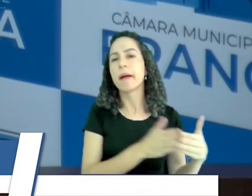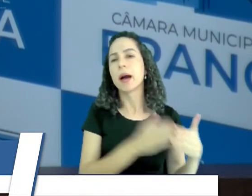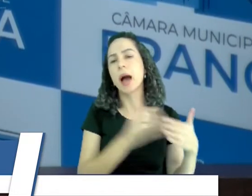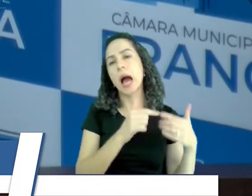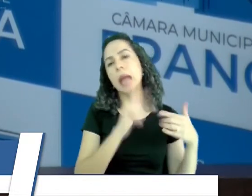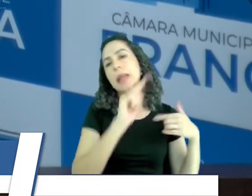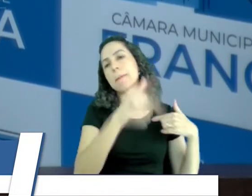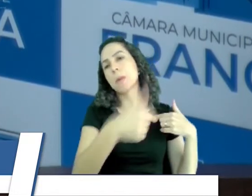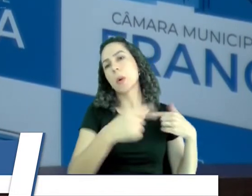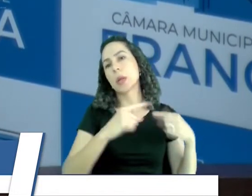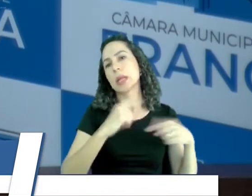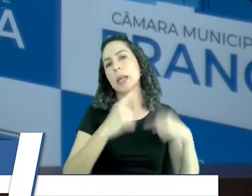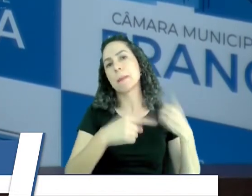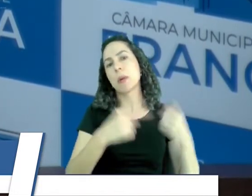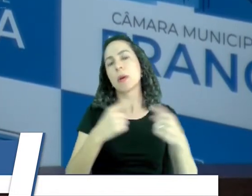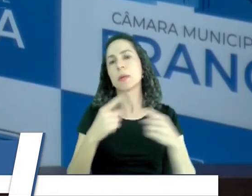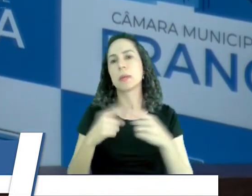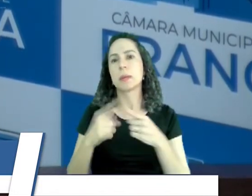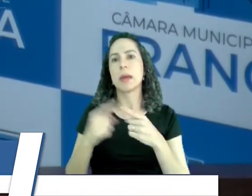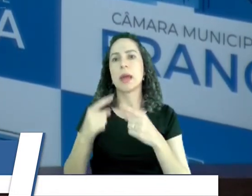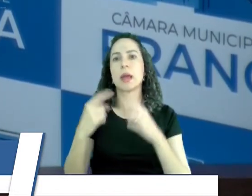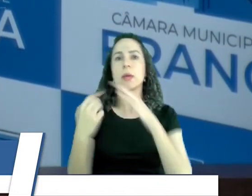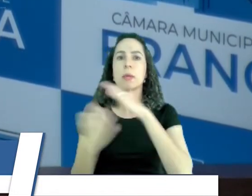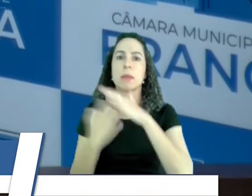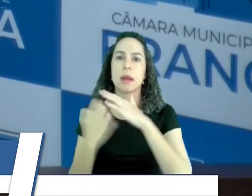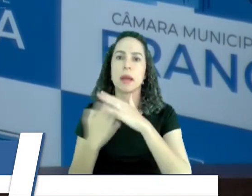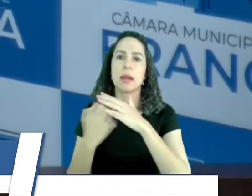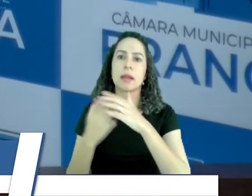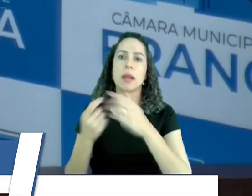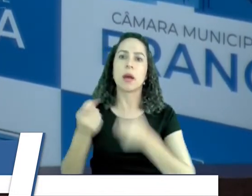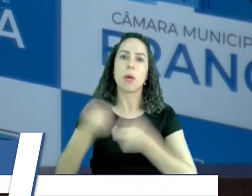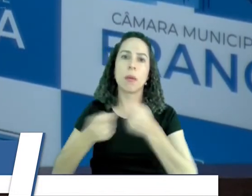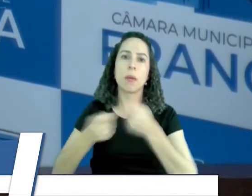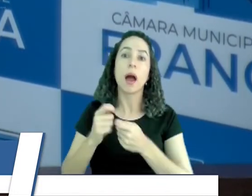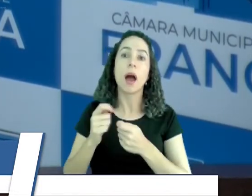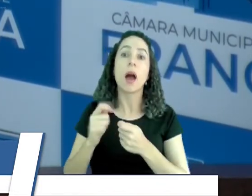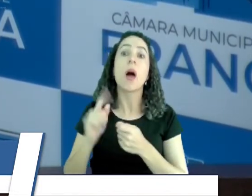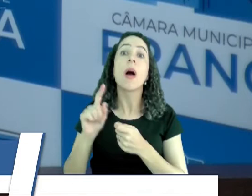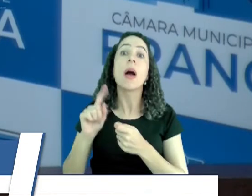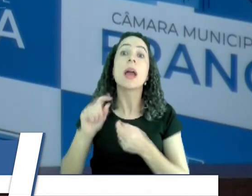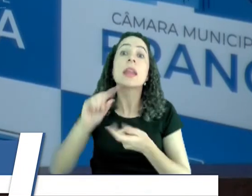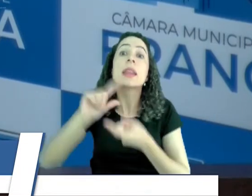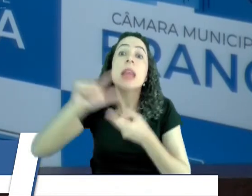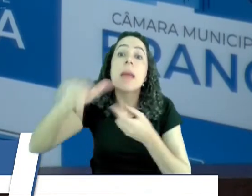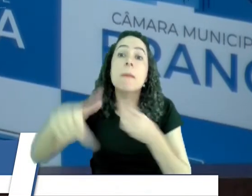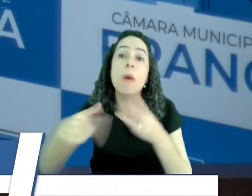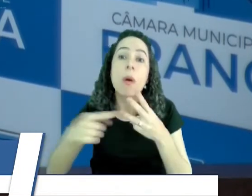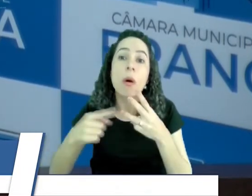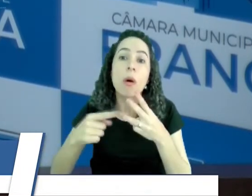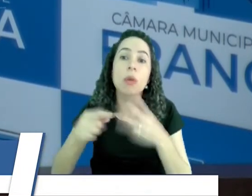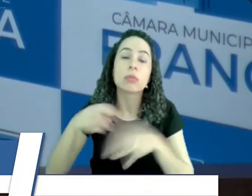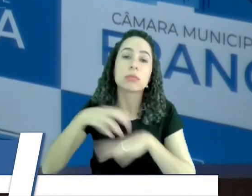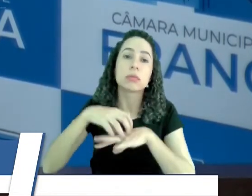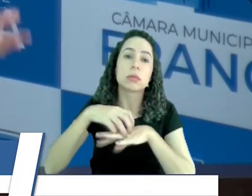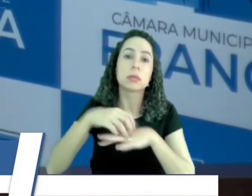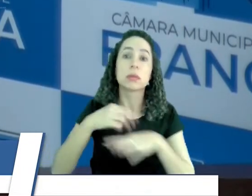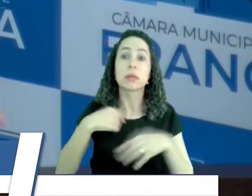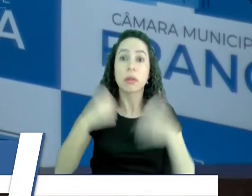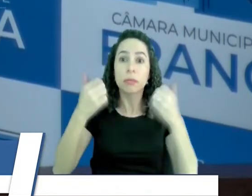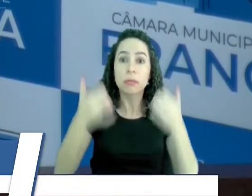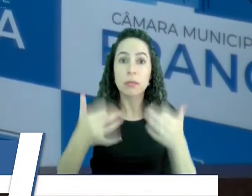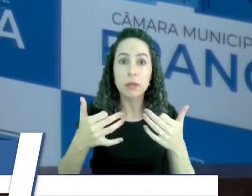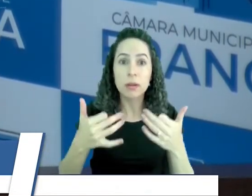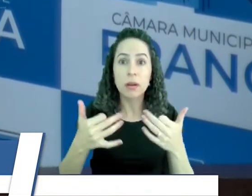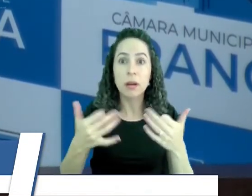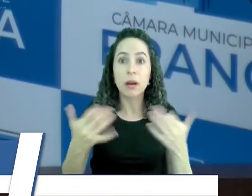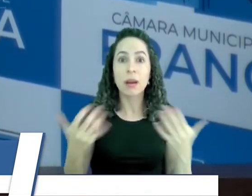é indústria, comércio e turismo, não sei o quê, e turismo. E quando a gente vai falar de turismo, infelizmente, a gente, por exemplo, aqui eu gostaria,